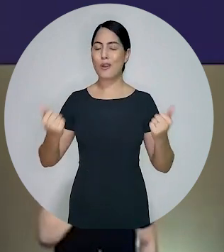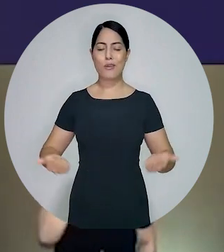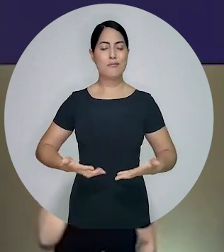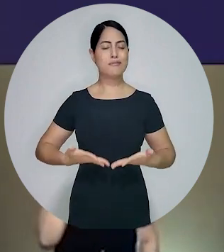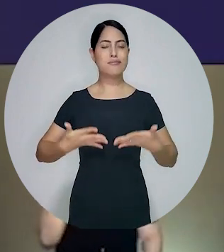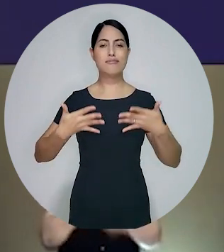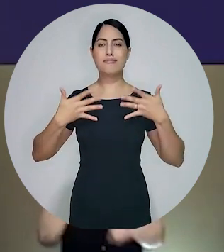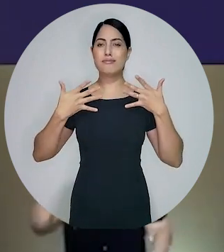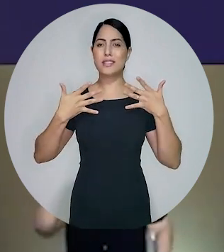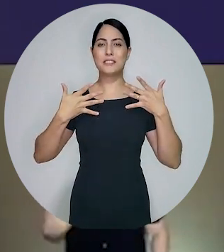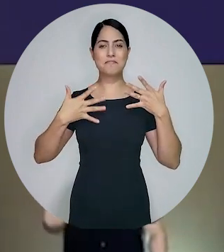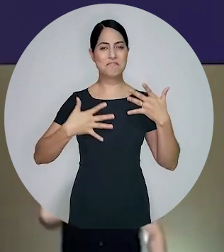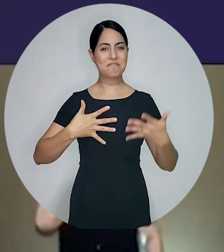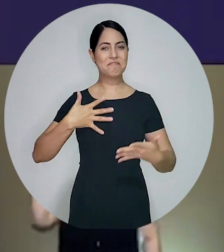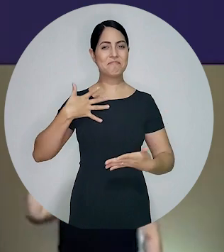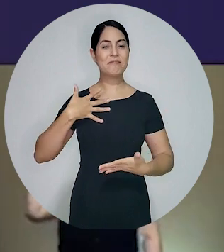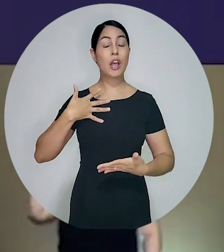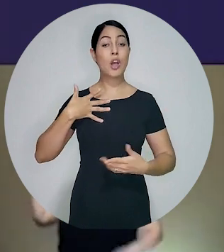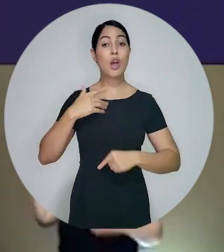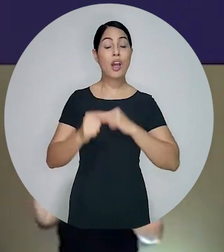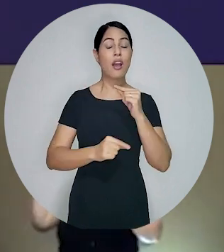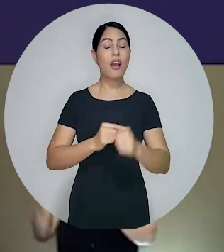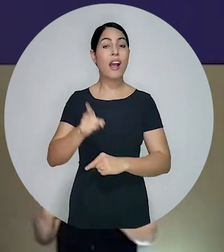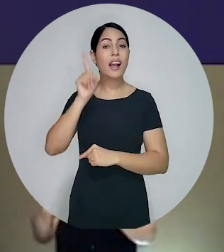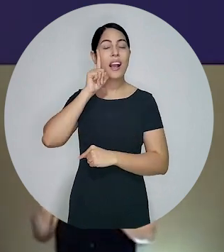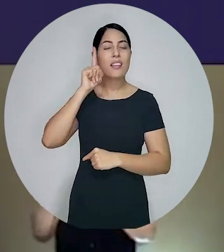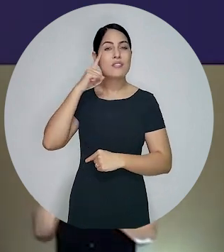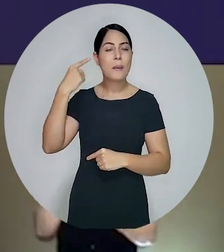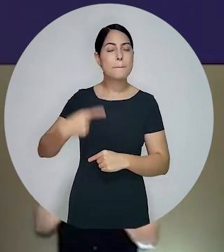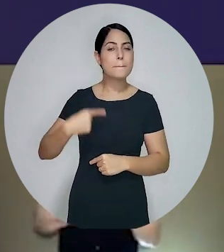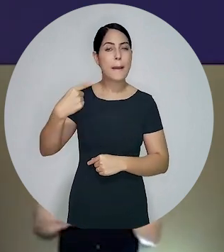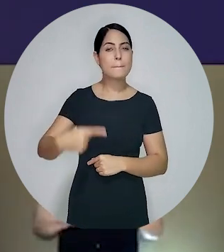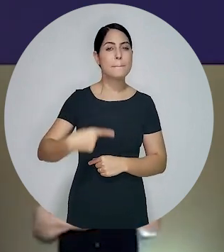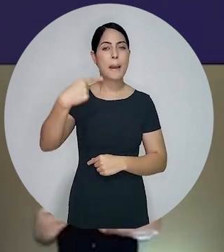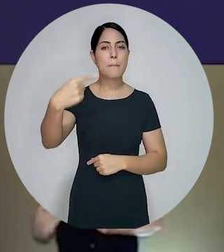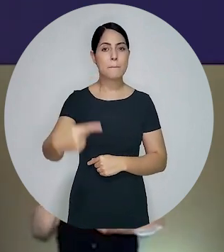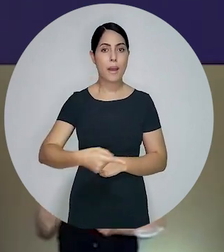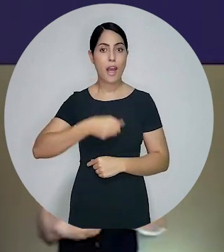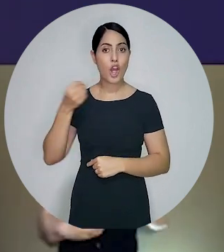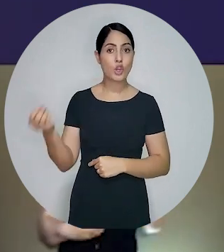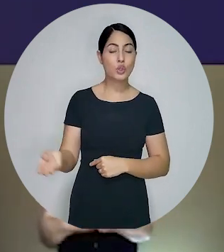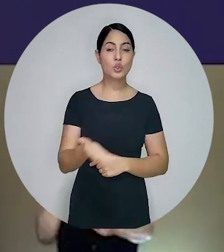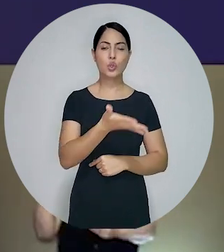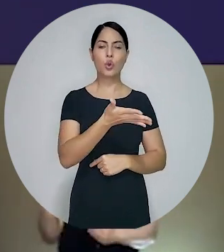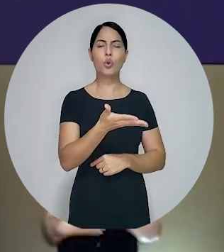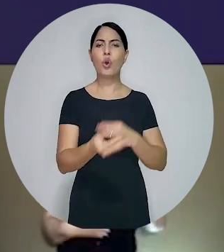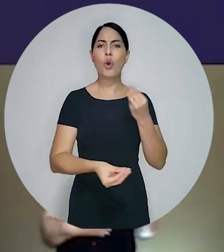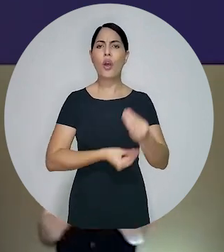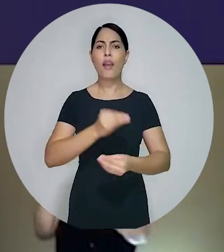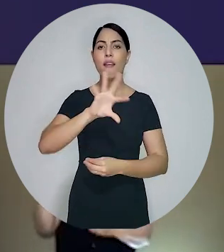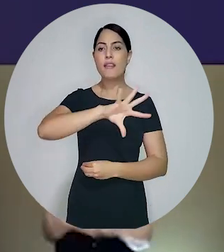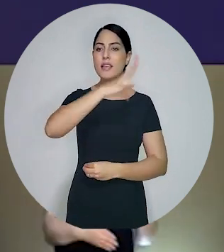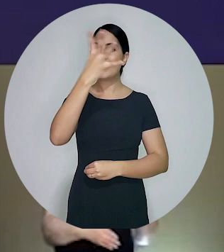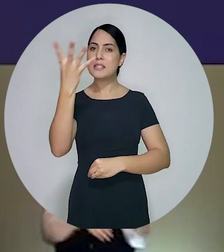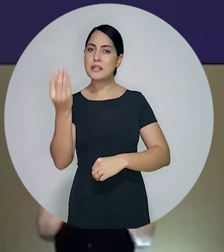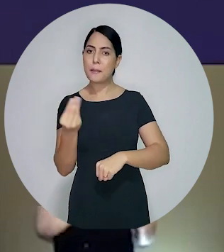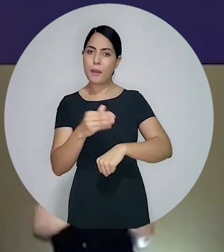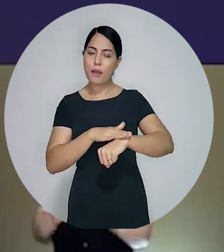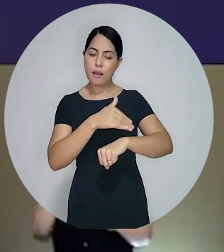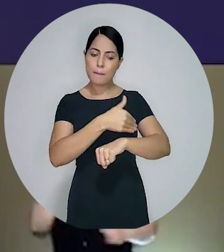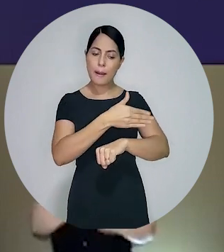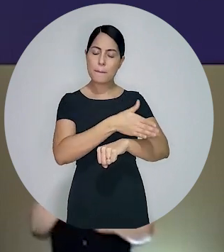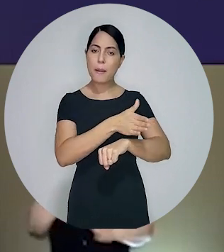conseguiu e soube renovar-se a cada dia, sempre vivendo o chamado espírito do